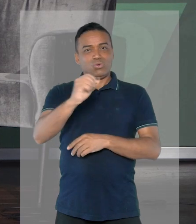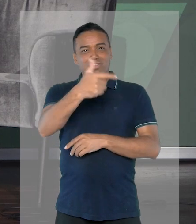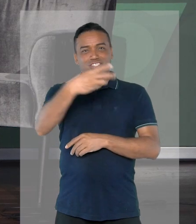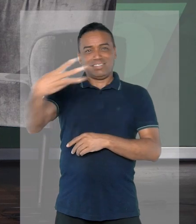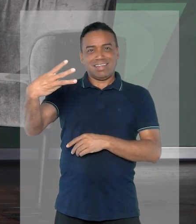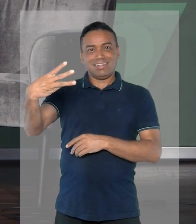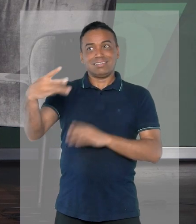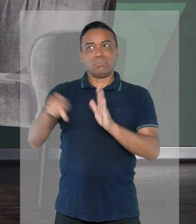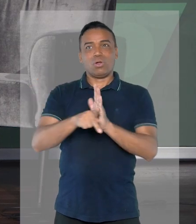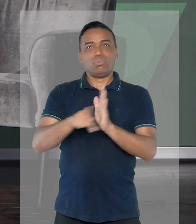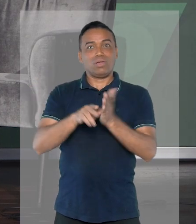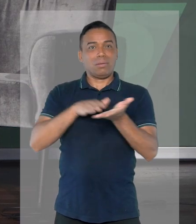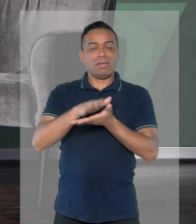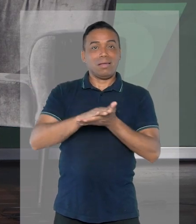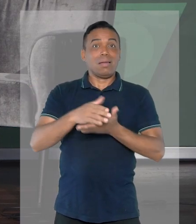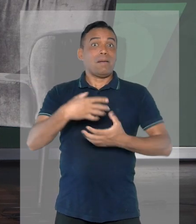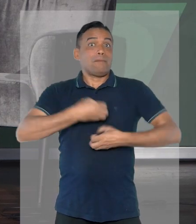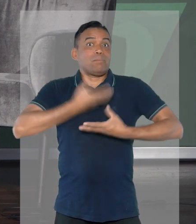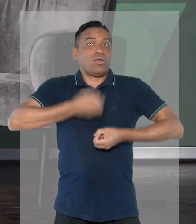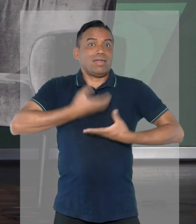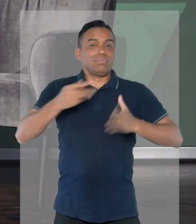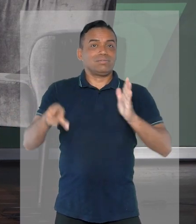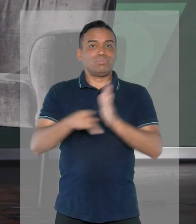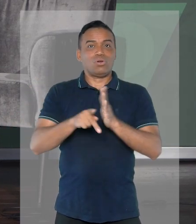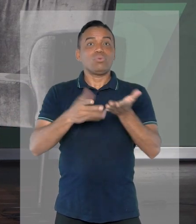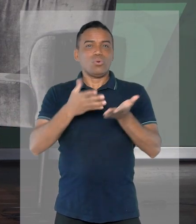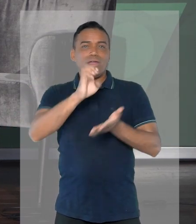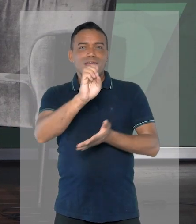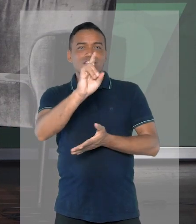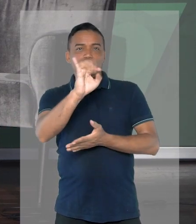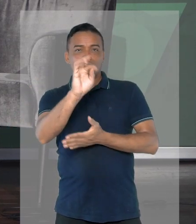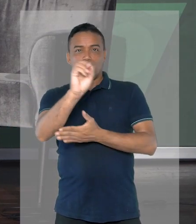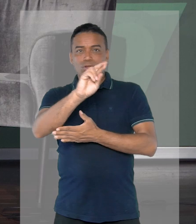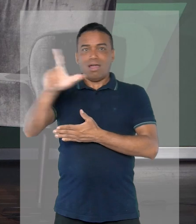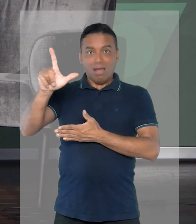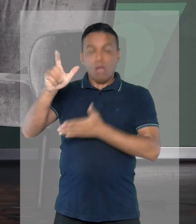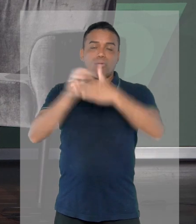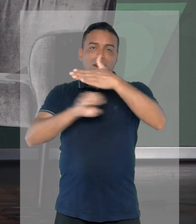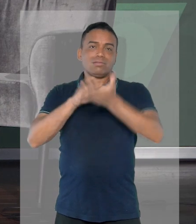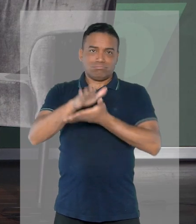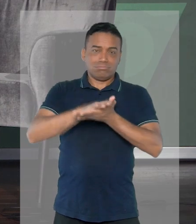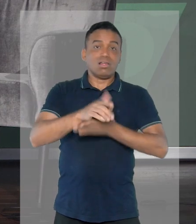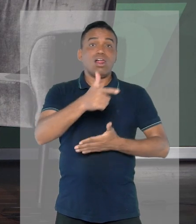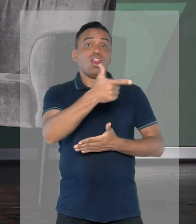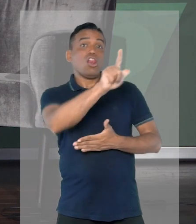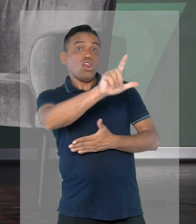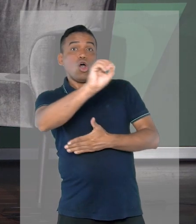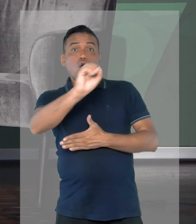também as plaquetes de poemas Opus 3, pela Espectro Editorial, em 2017, e o Opus